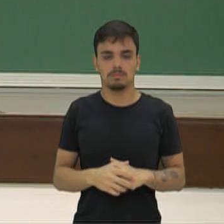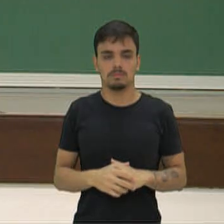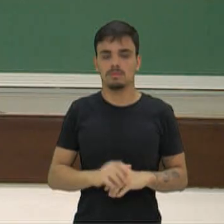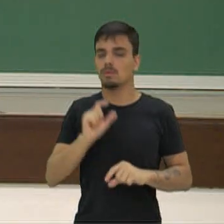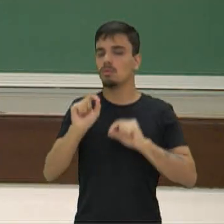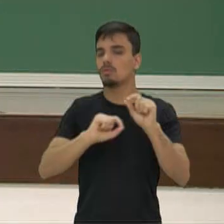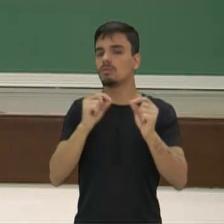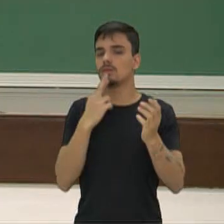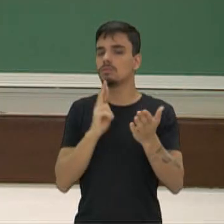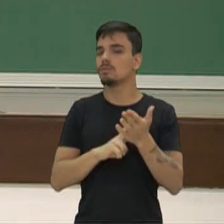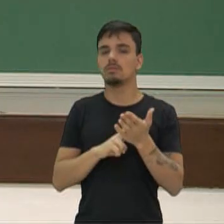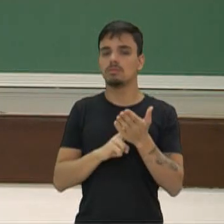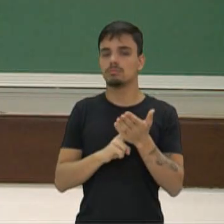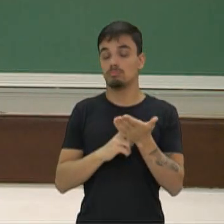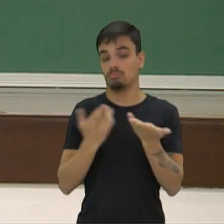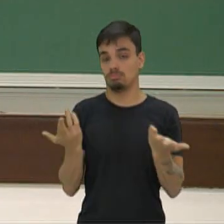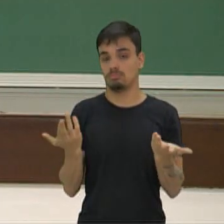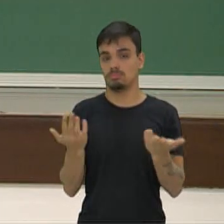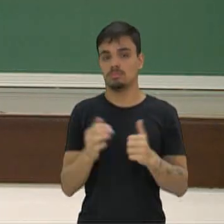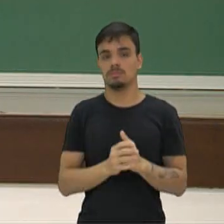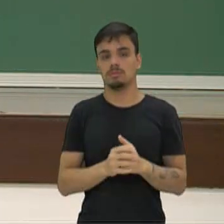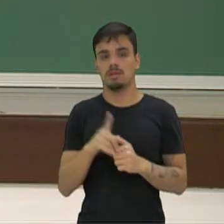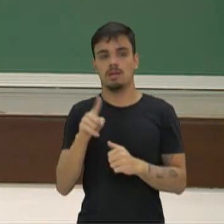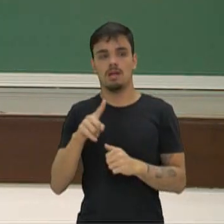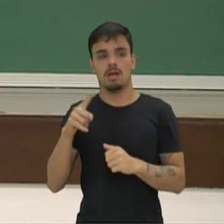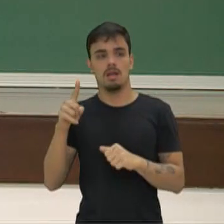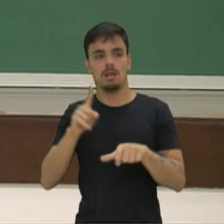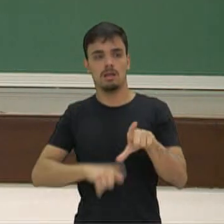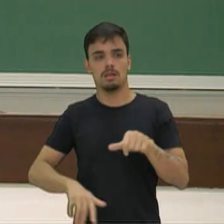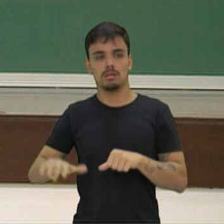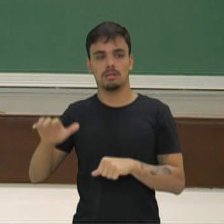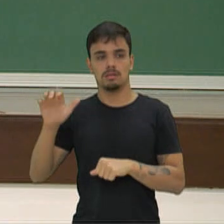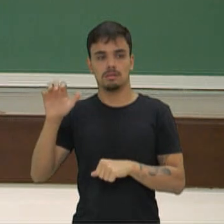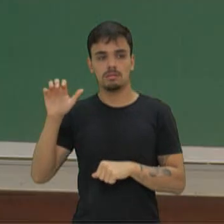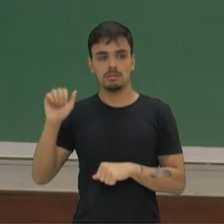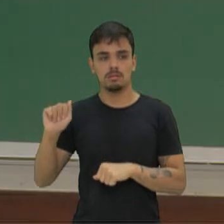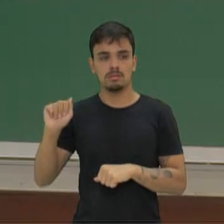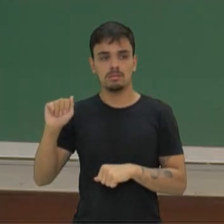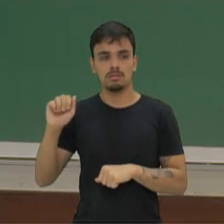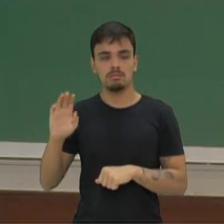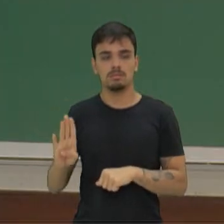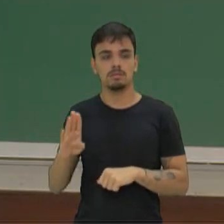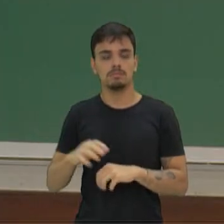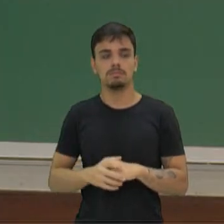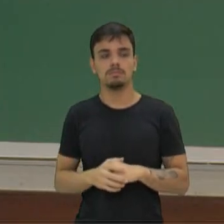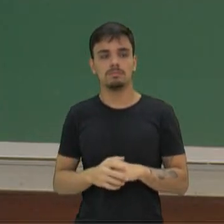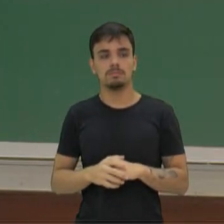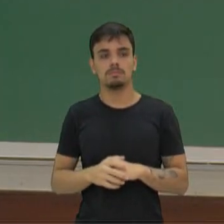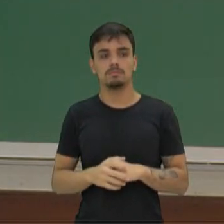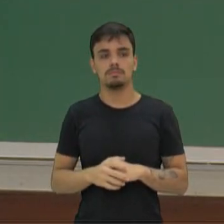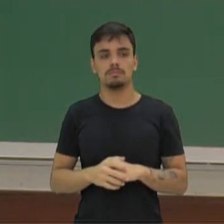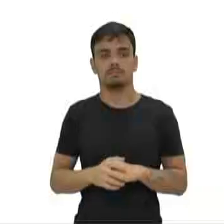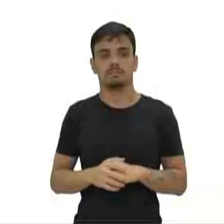O que você marcou? Que é assoreamento ou que é vossoroca? Se você marcou